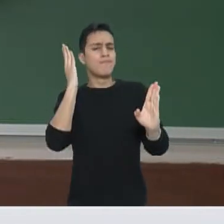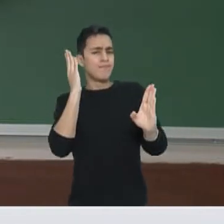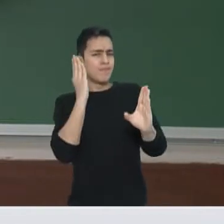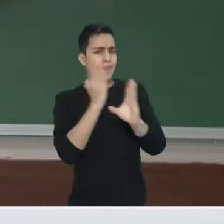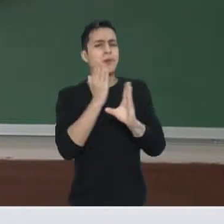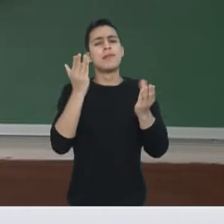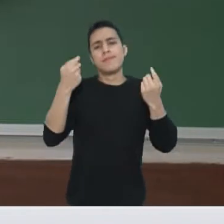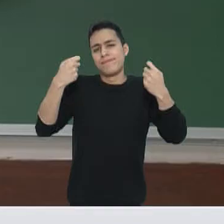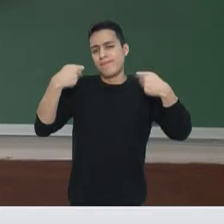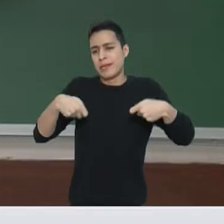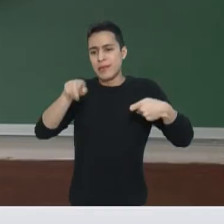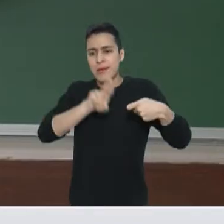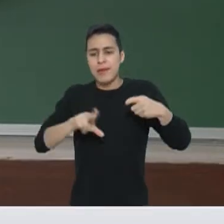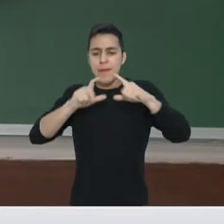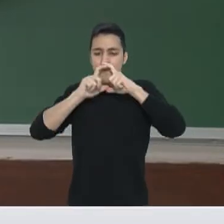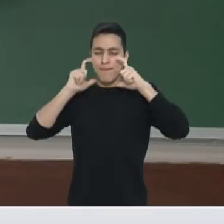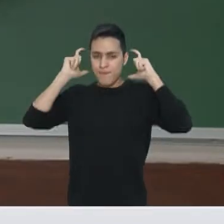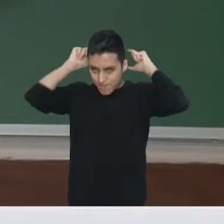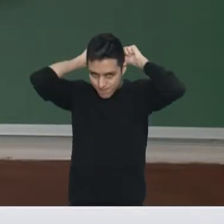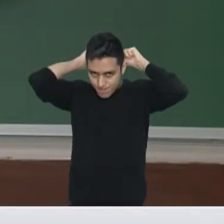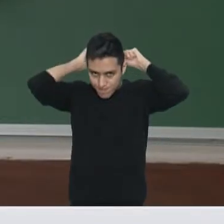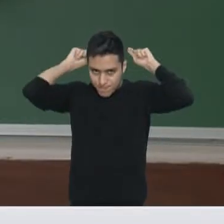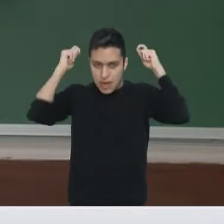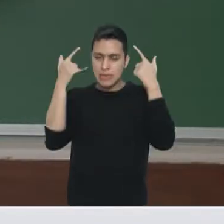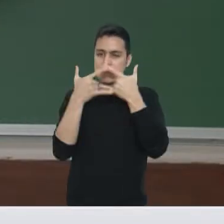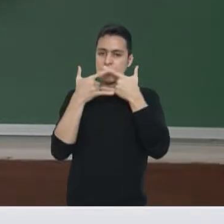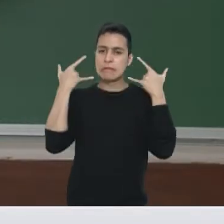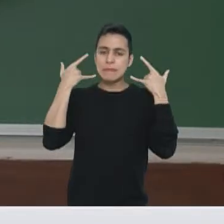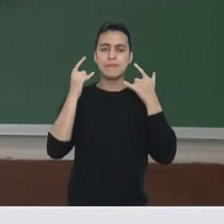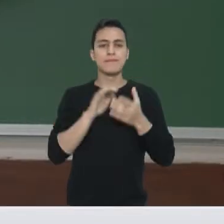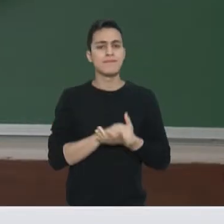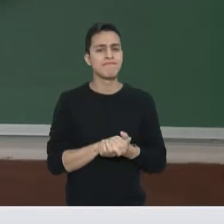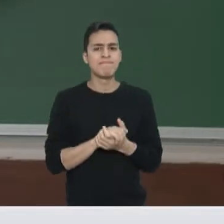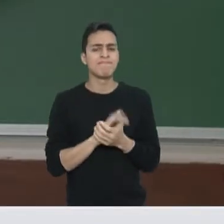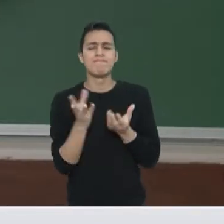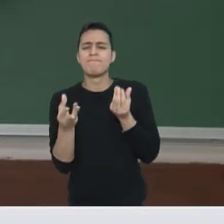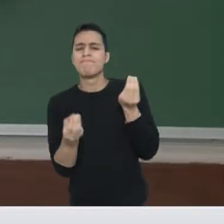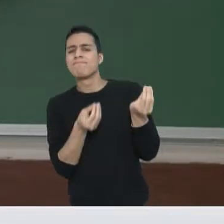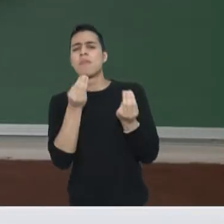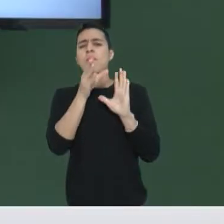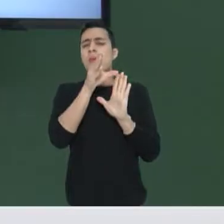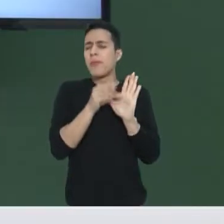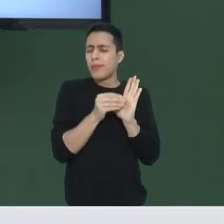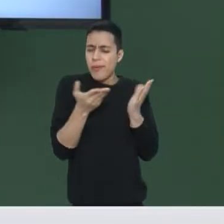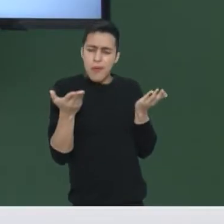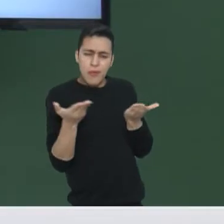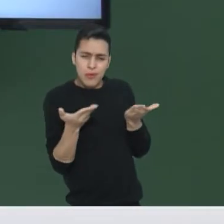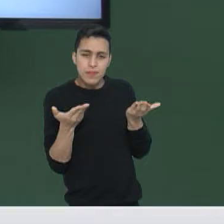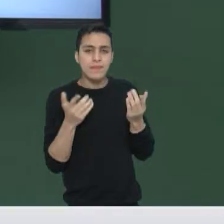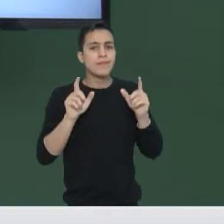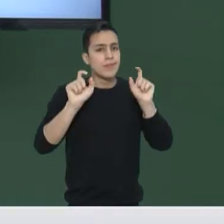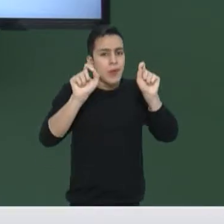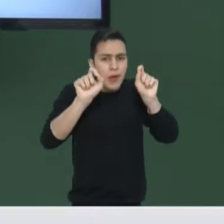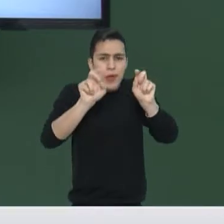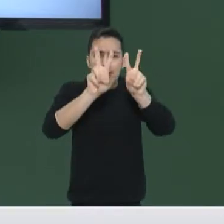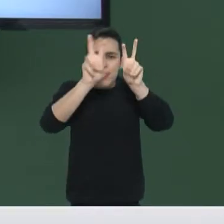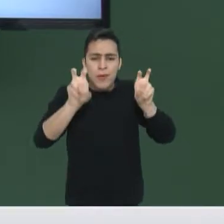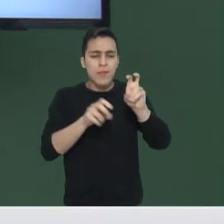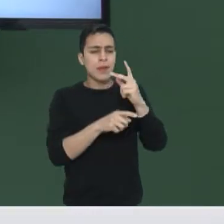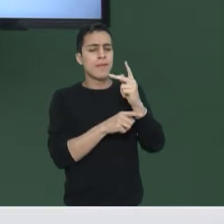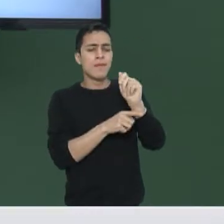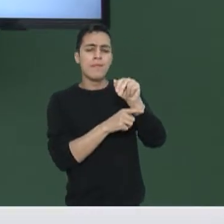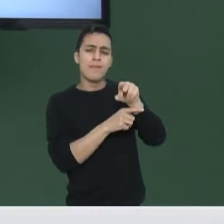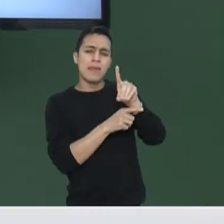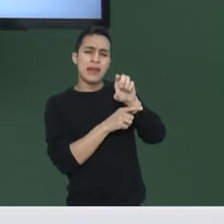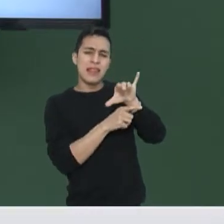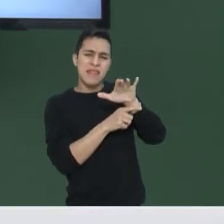estas máscaras, certo? Então, o que nós vamos trabalhar hoje? A questão dessa pandemia. Então,